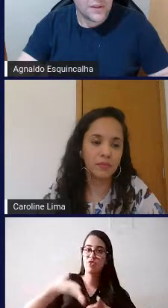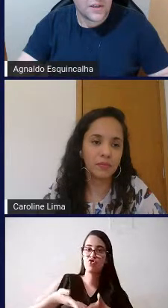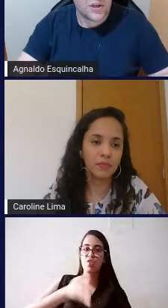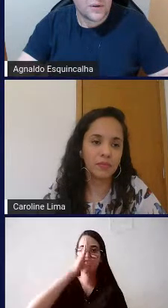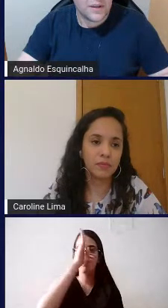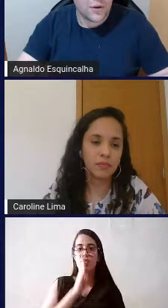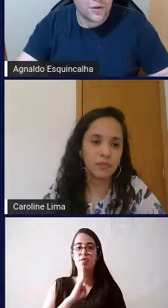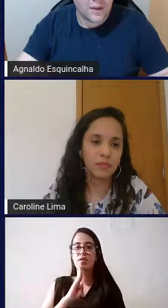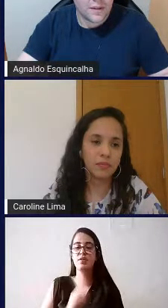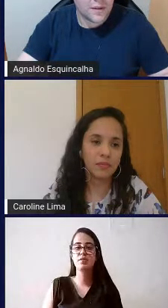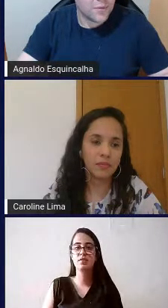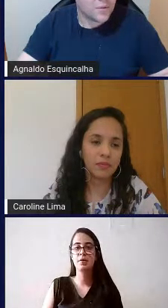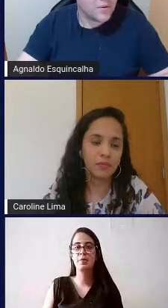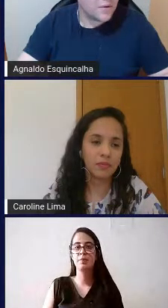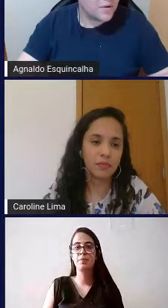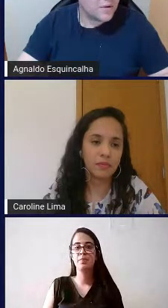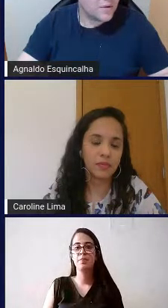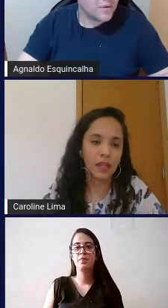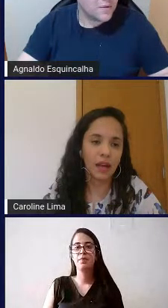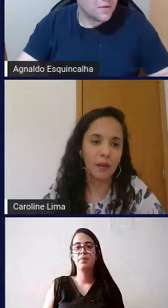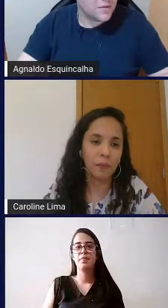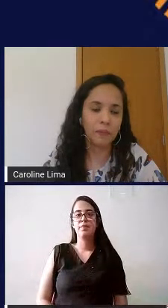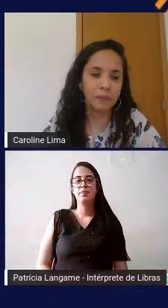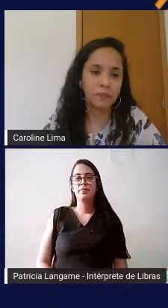beleza vou tentar achar o link e colocar aqui daqui a pouco